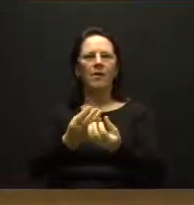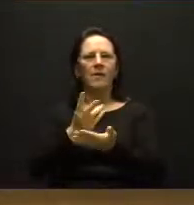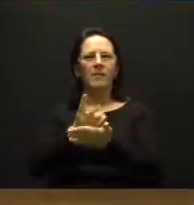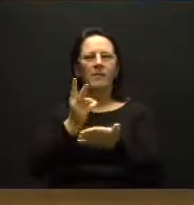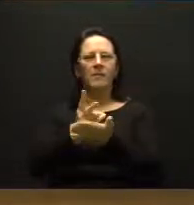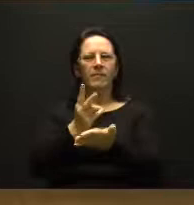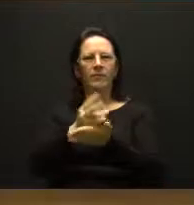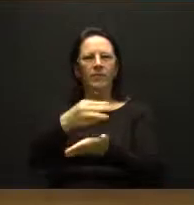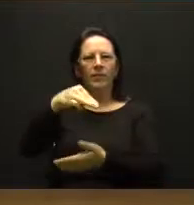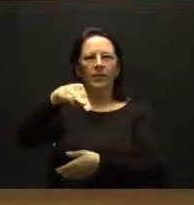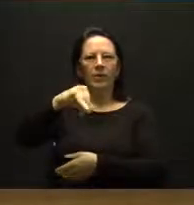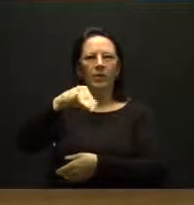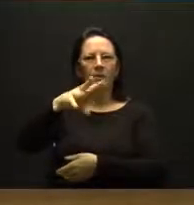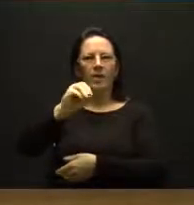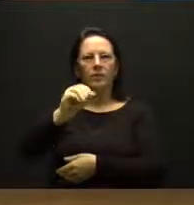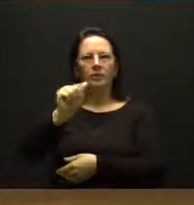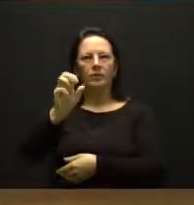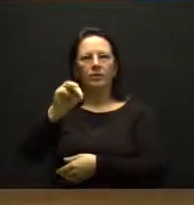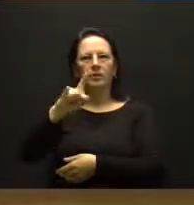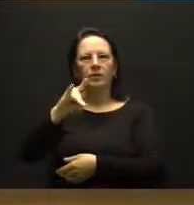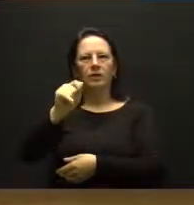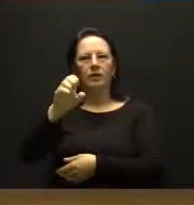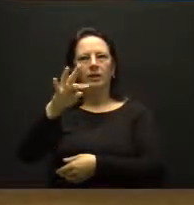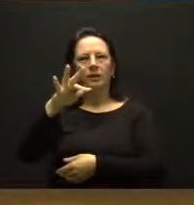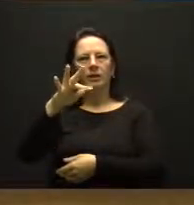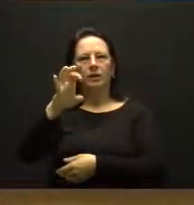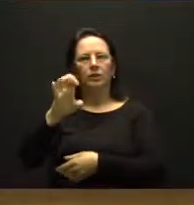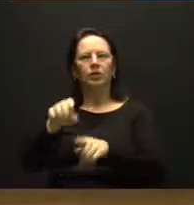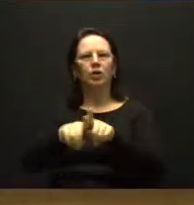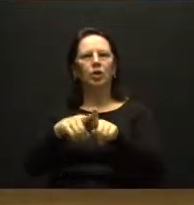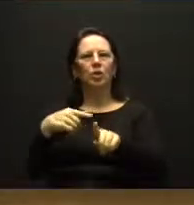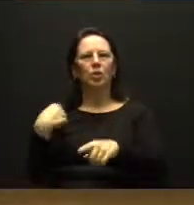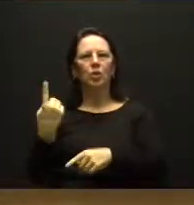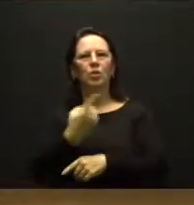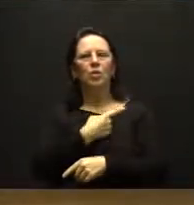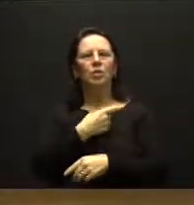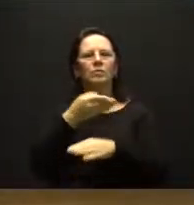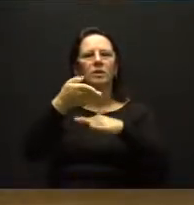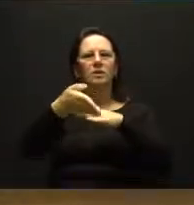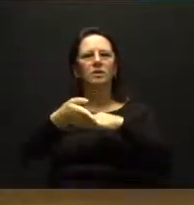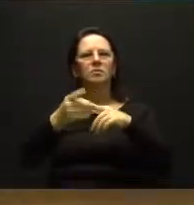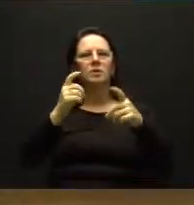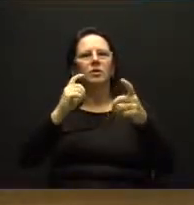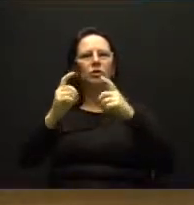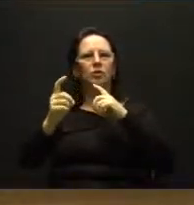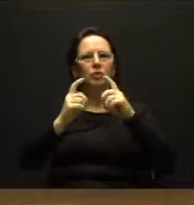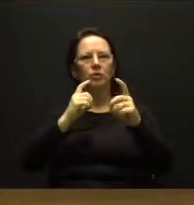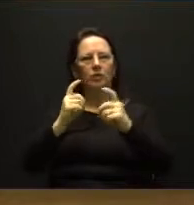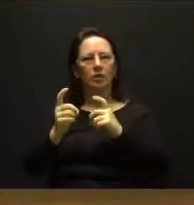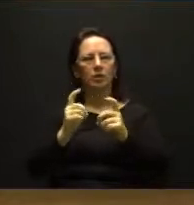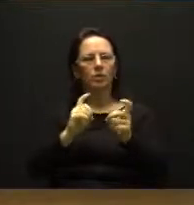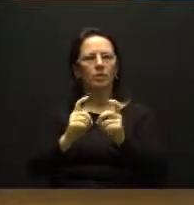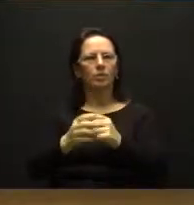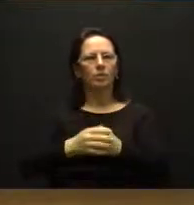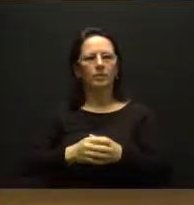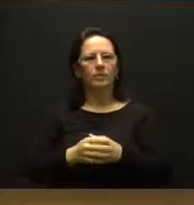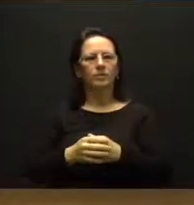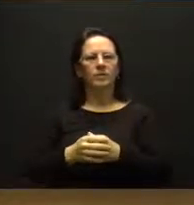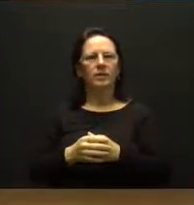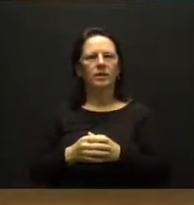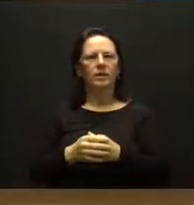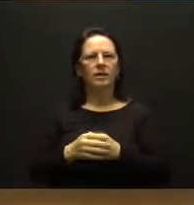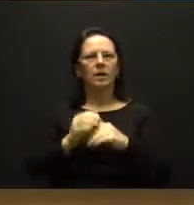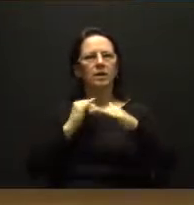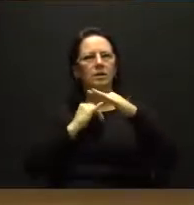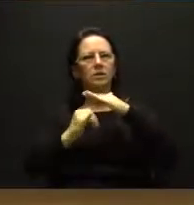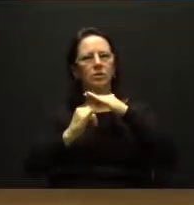ambiente da casa na gestão passada nós participamos de uma audiência o vereador pio onde as indústrias de